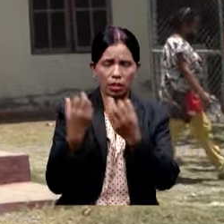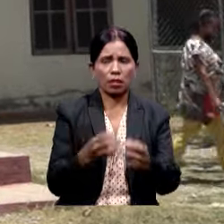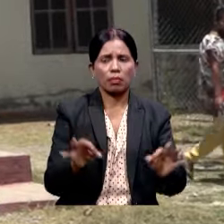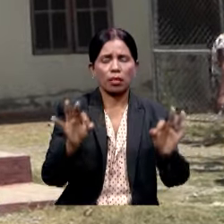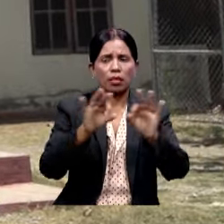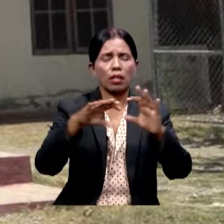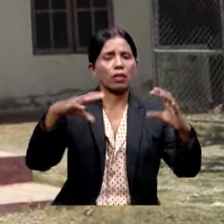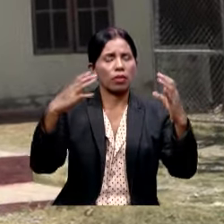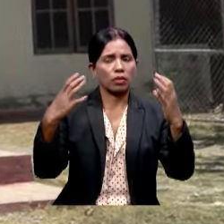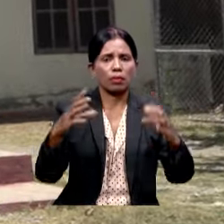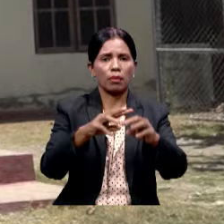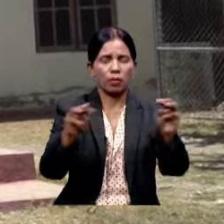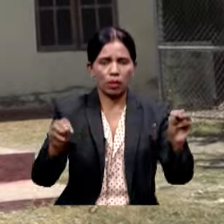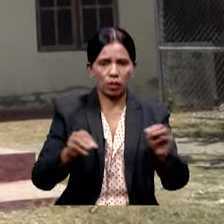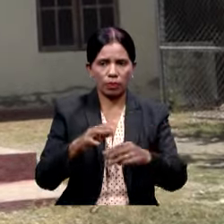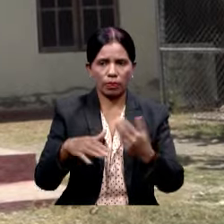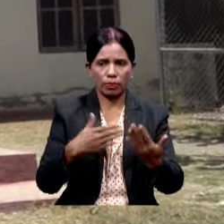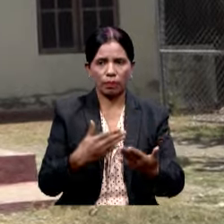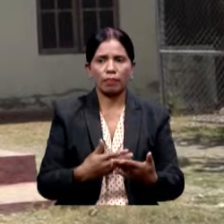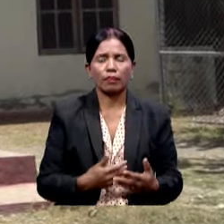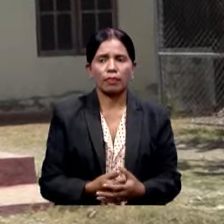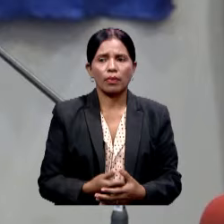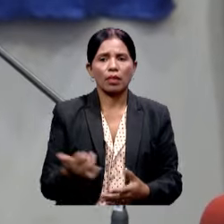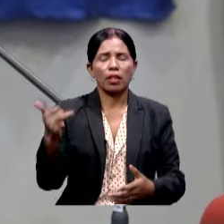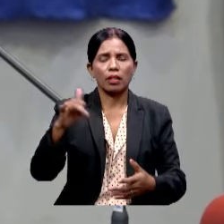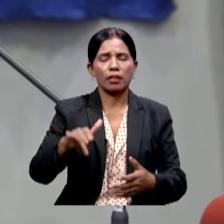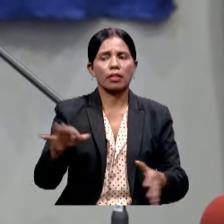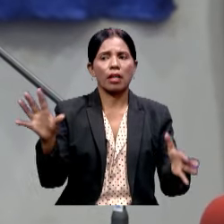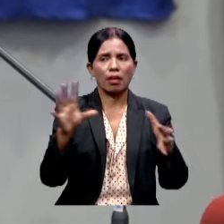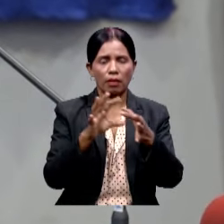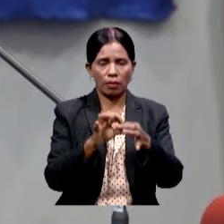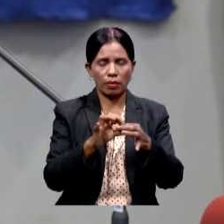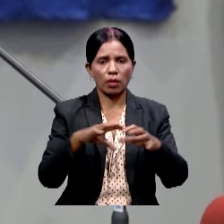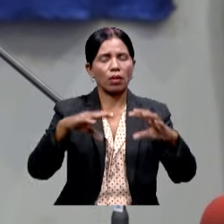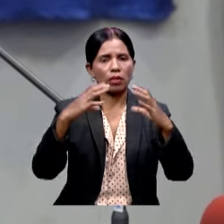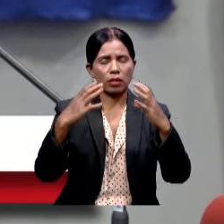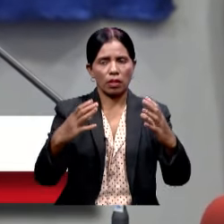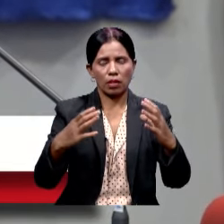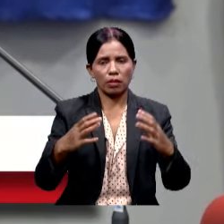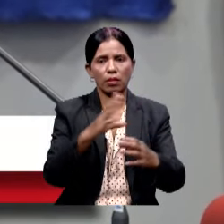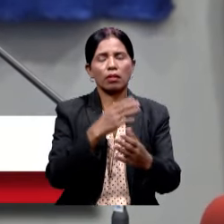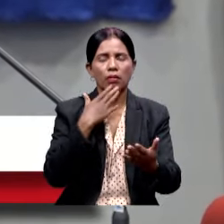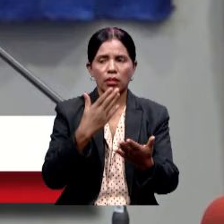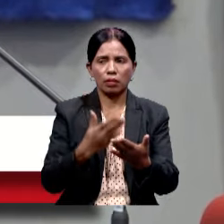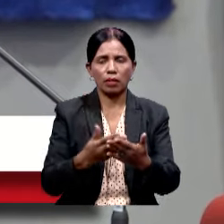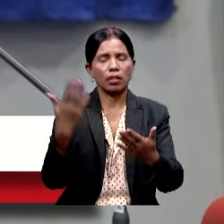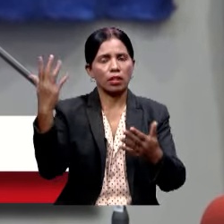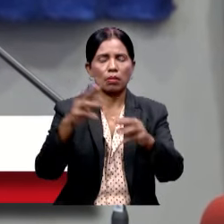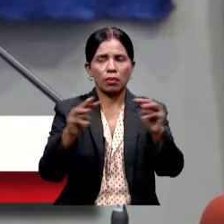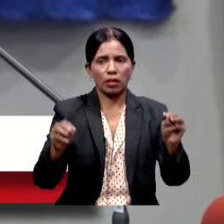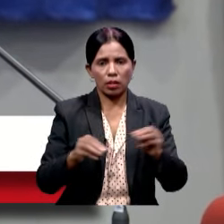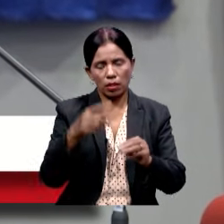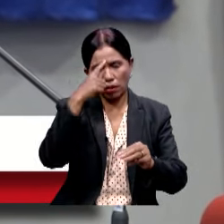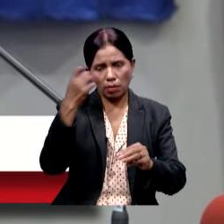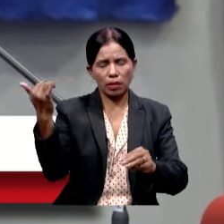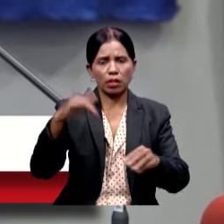conselho consultivo municipal. E sira se sai membro conselho consultivo e a município. Também se não